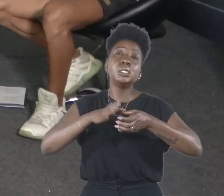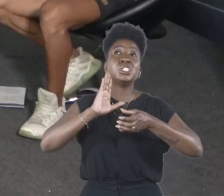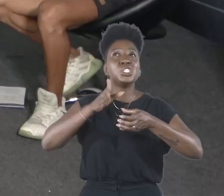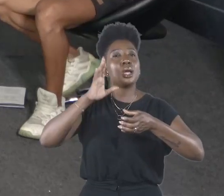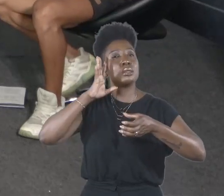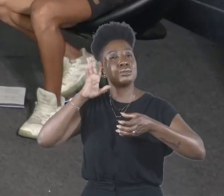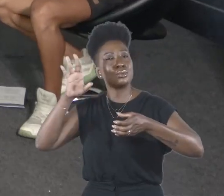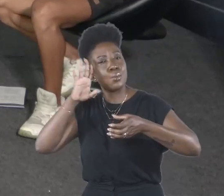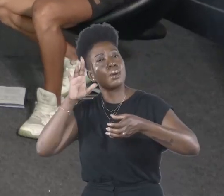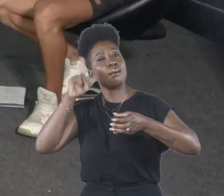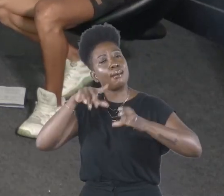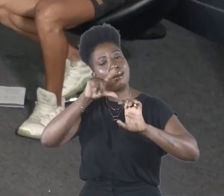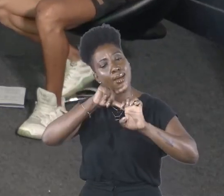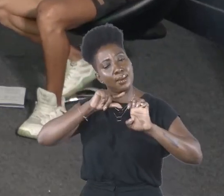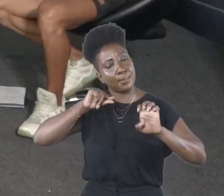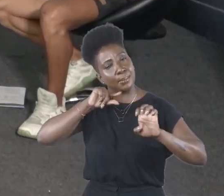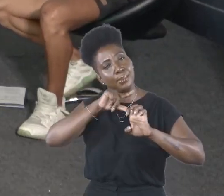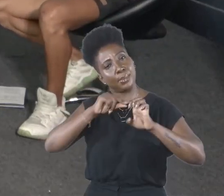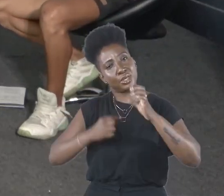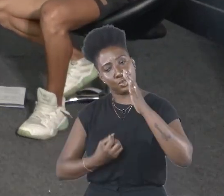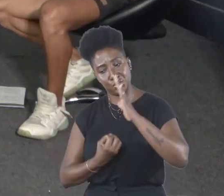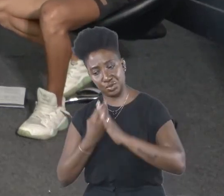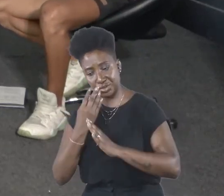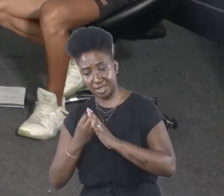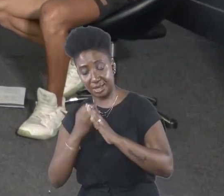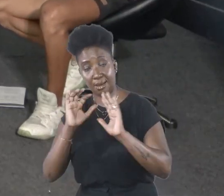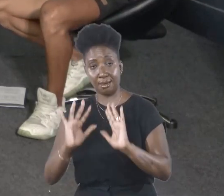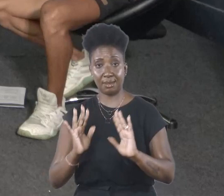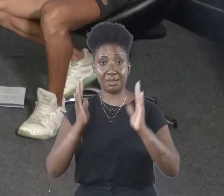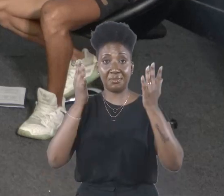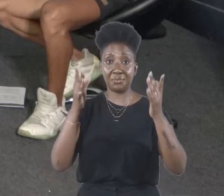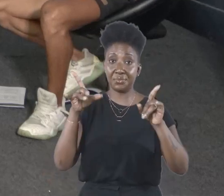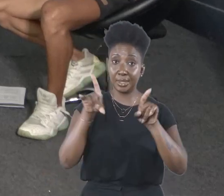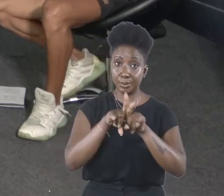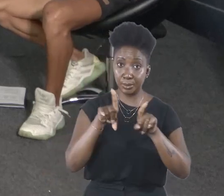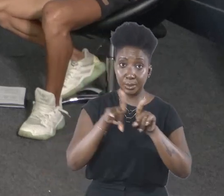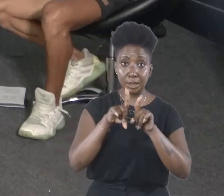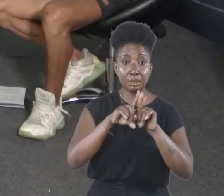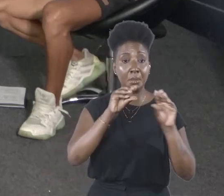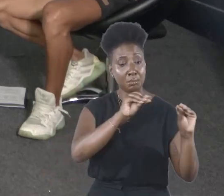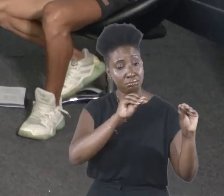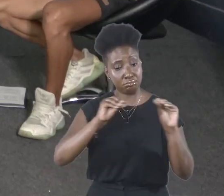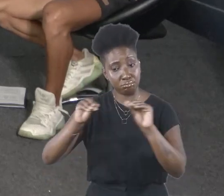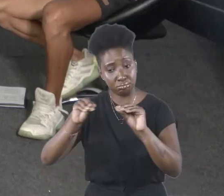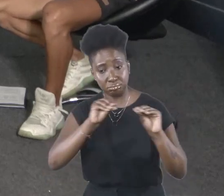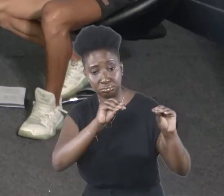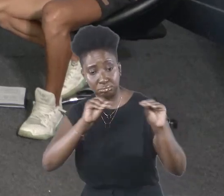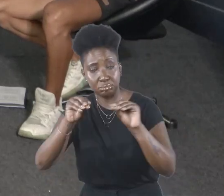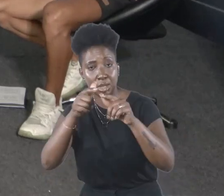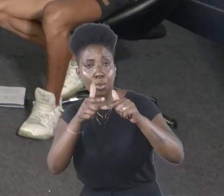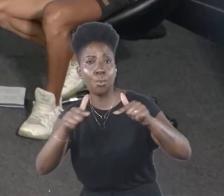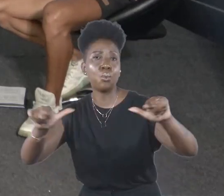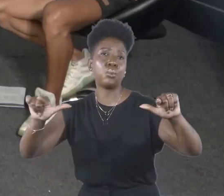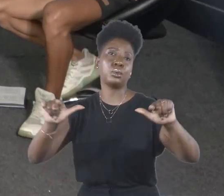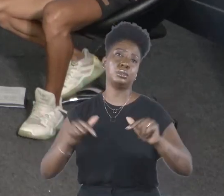imigrante que são empreendedor cultural, a gente produzir evento e também a gente colocar eles no outro evento, na outras produções, tipo